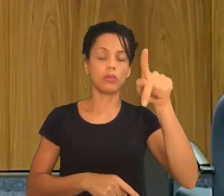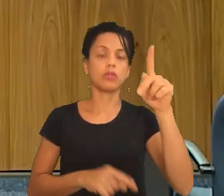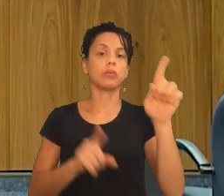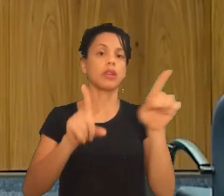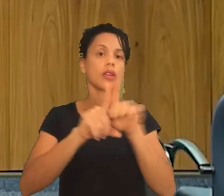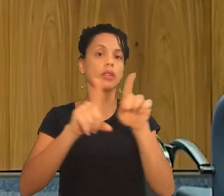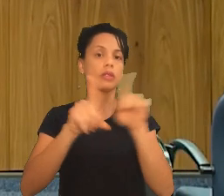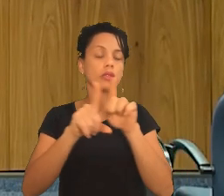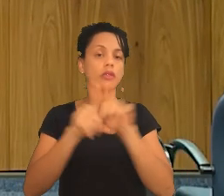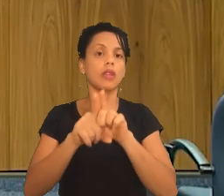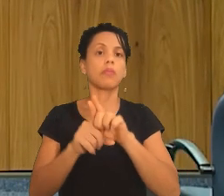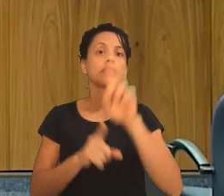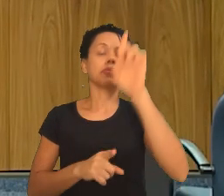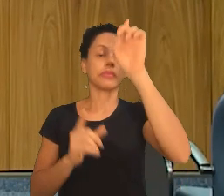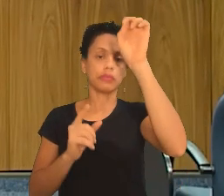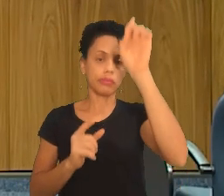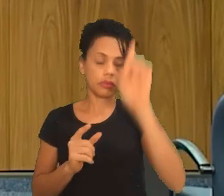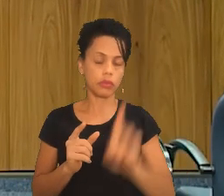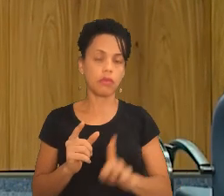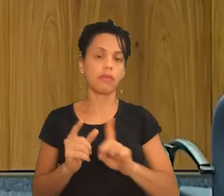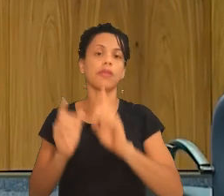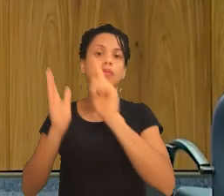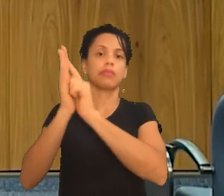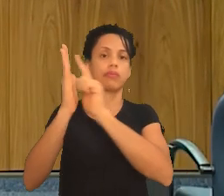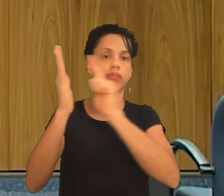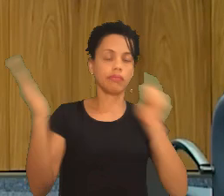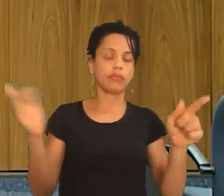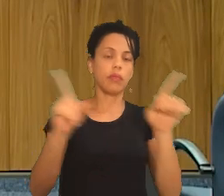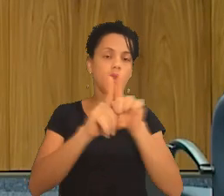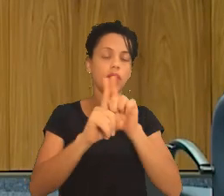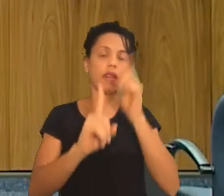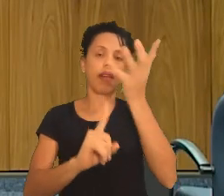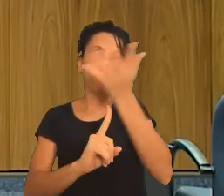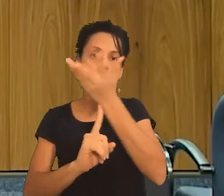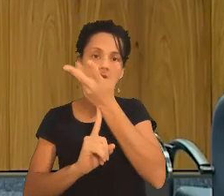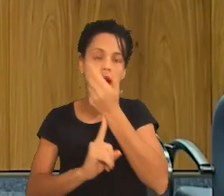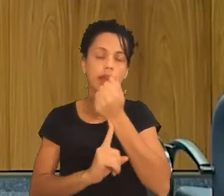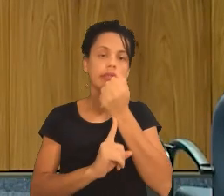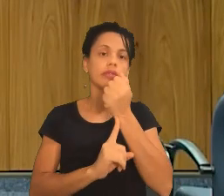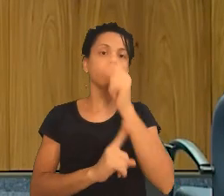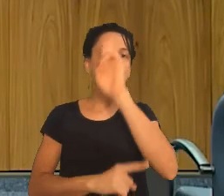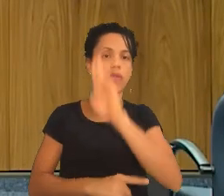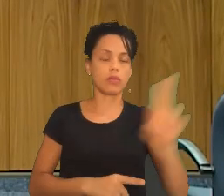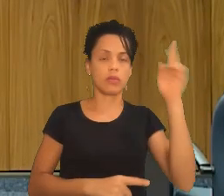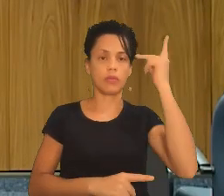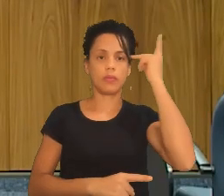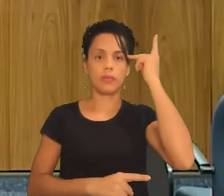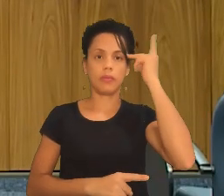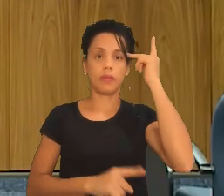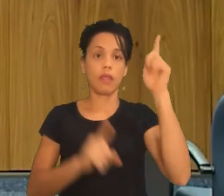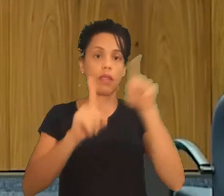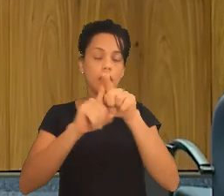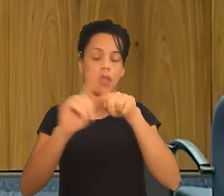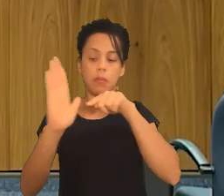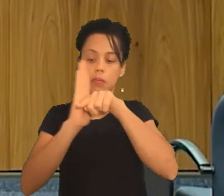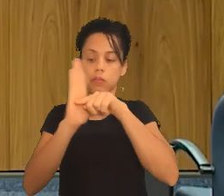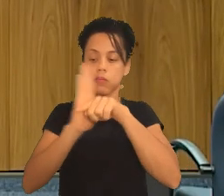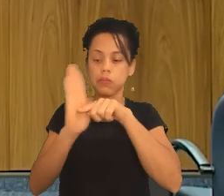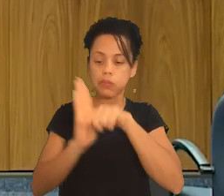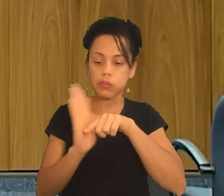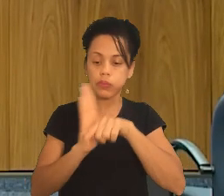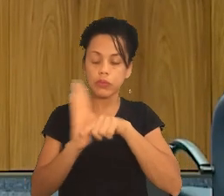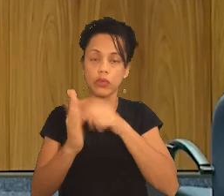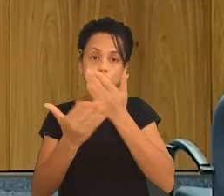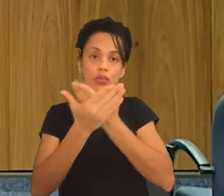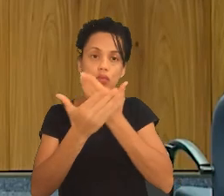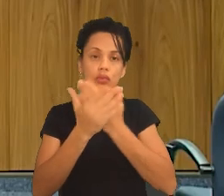Jornalismo e Editoração da Escola de Comunicações e Artes da Universidade de São Paulo, é pesquisador associado no Núcleo de Estudo da